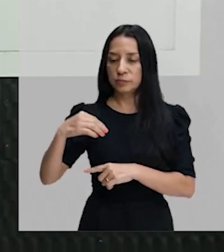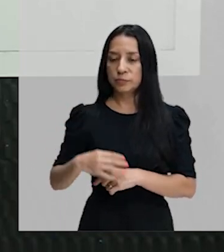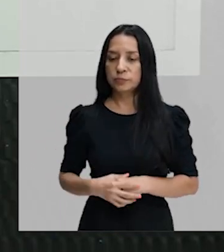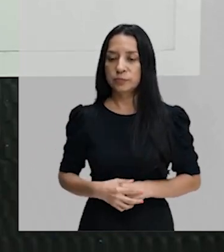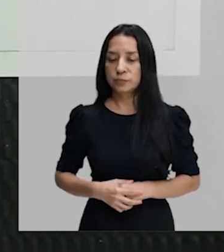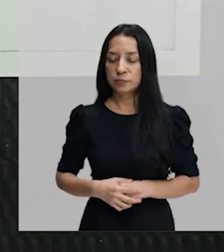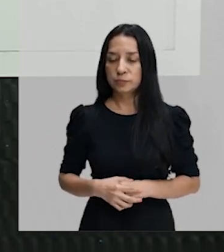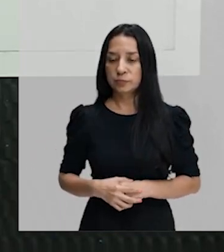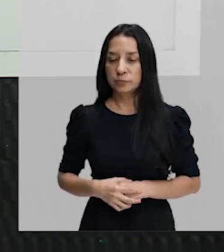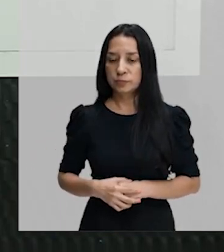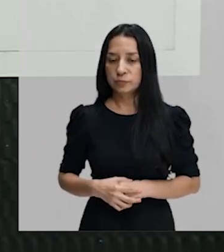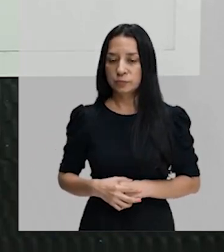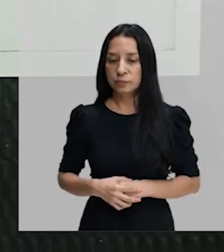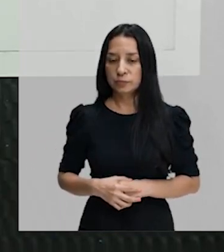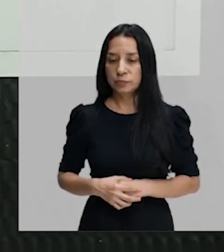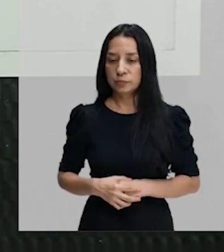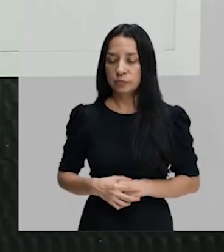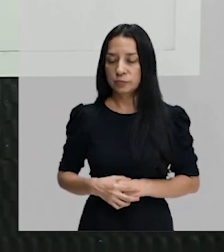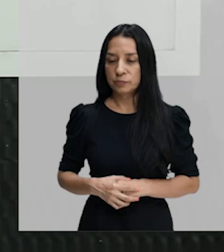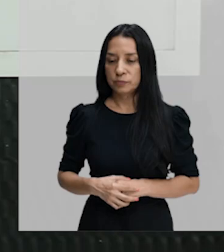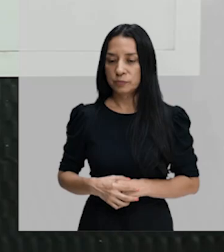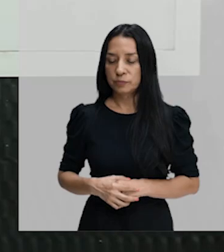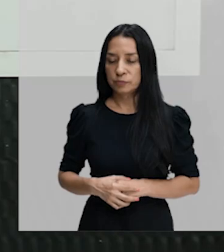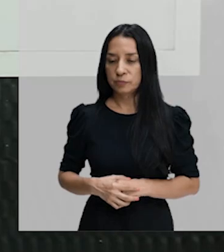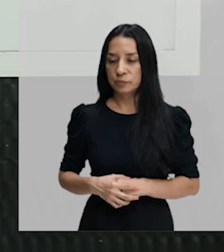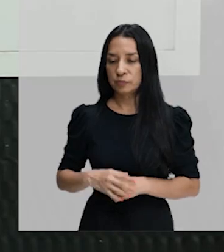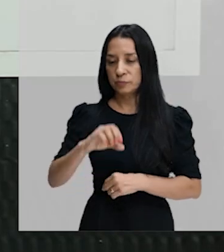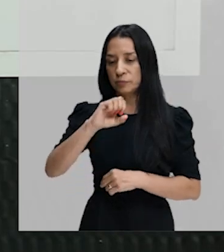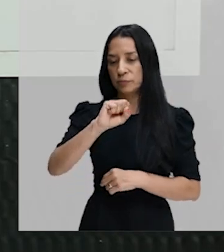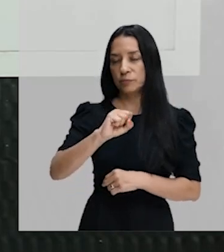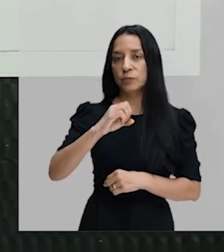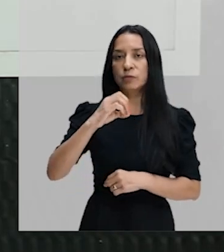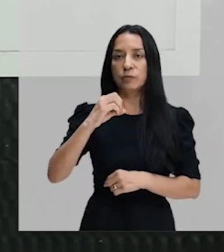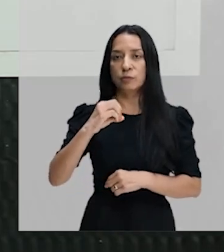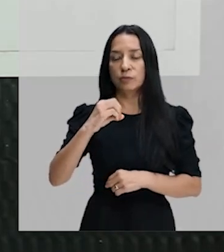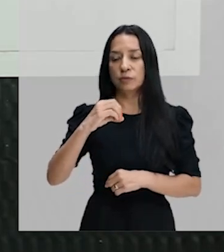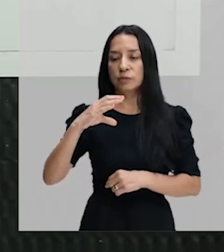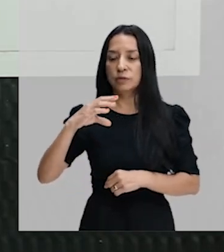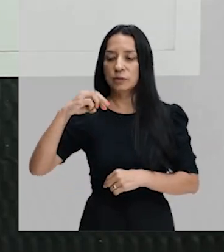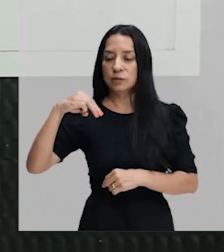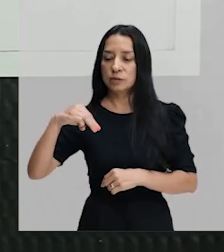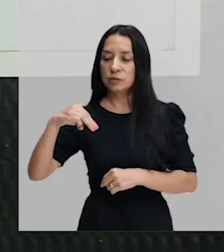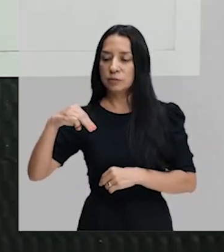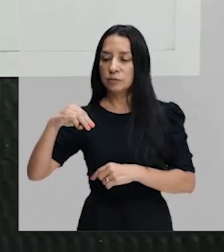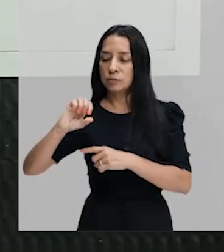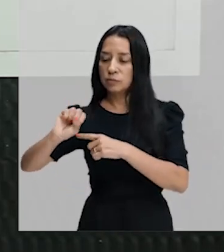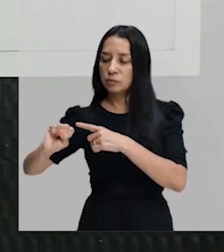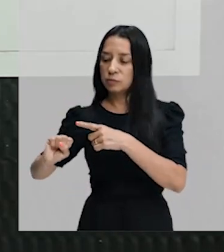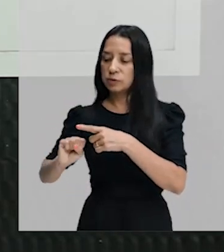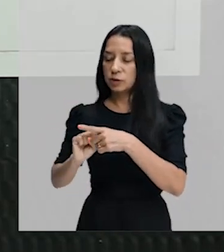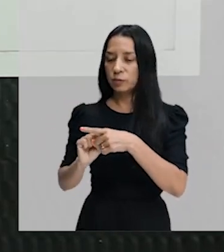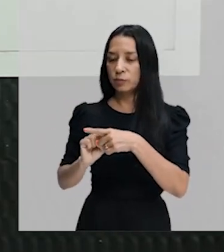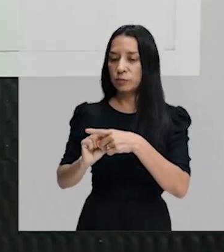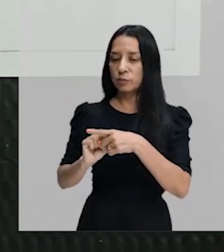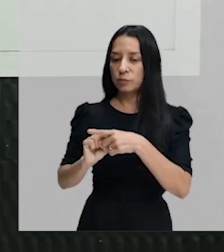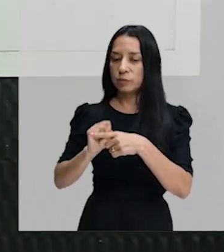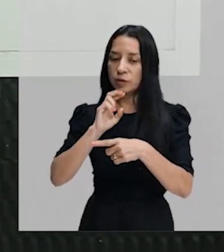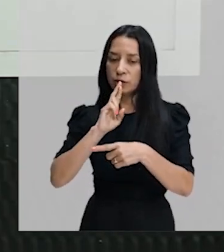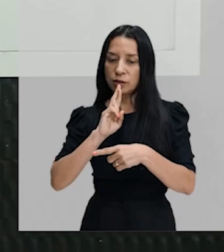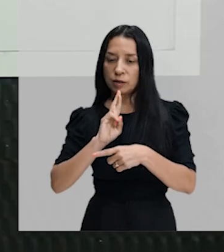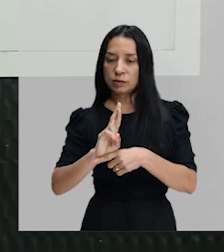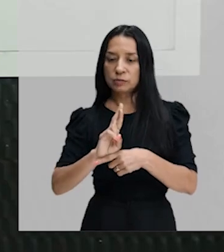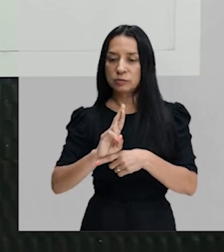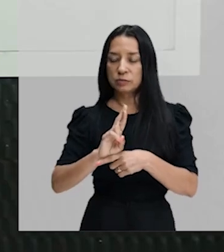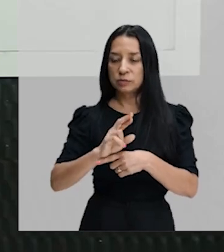centímetros por segundo né OK então respondido aí a nossa primeira questão é